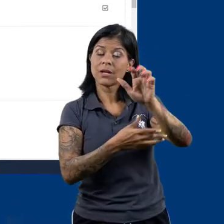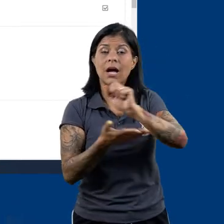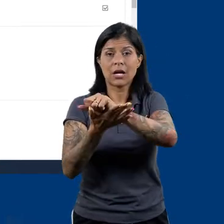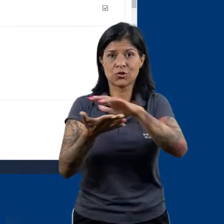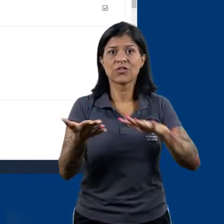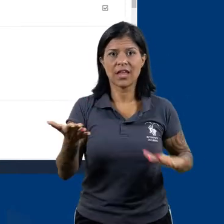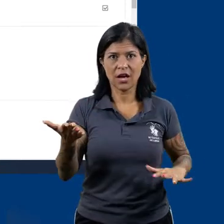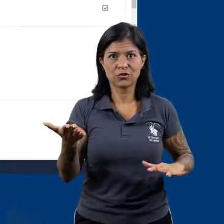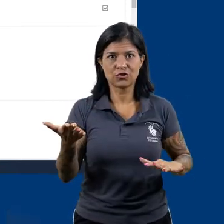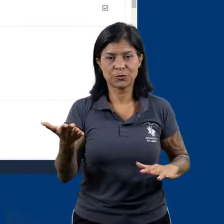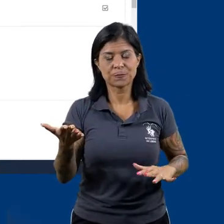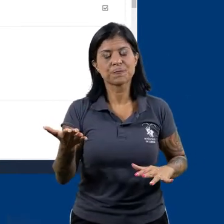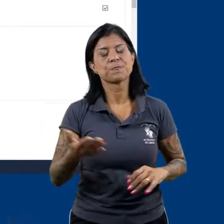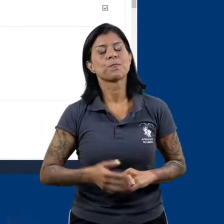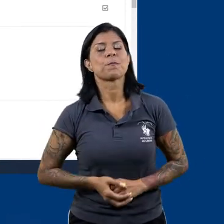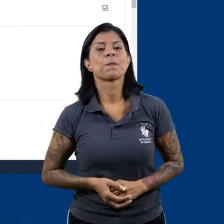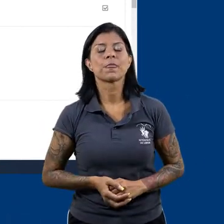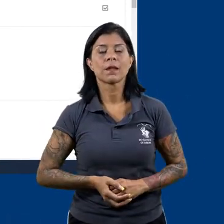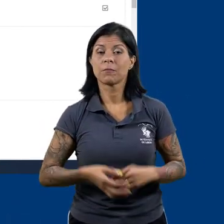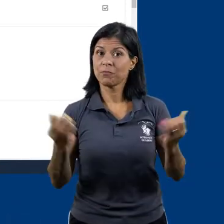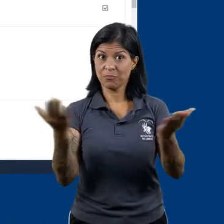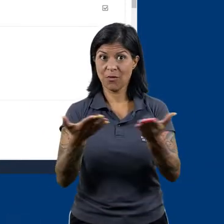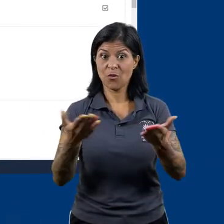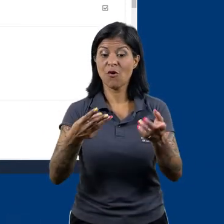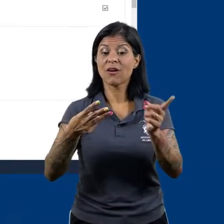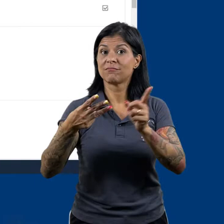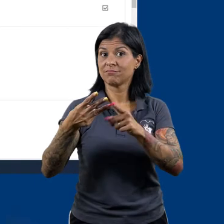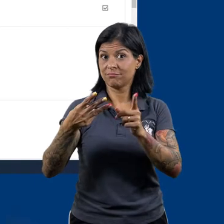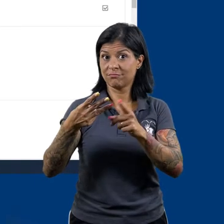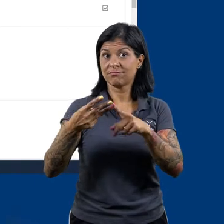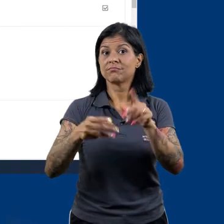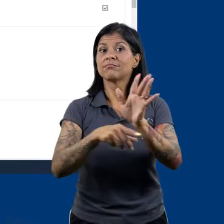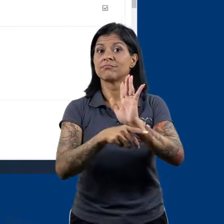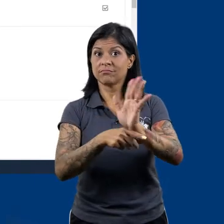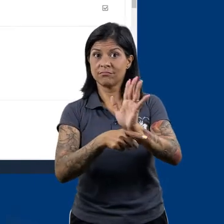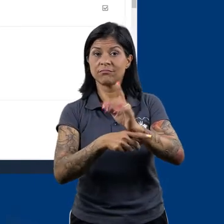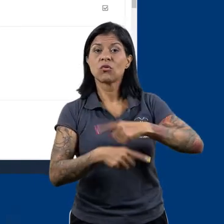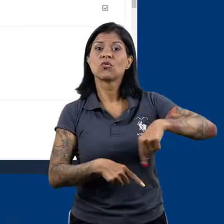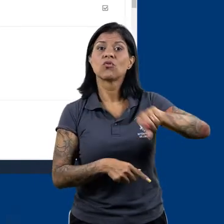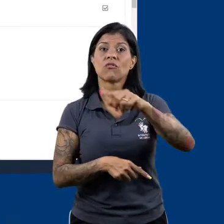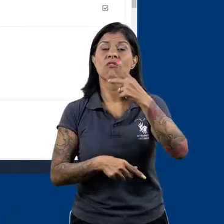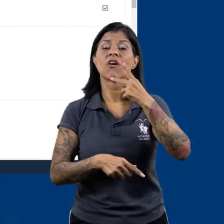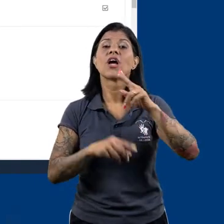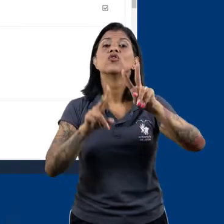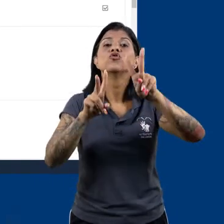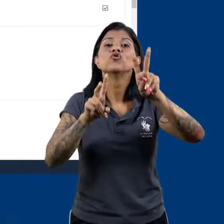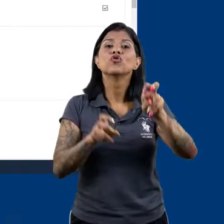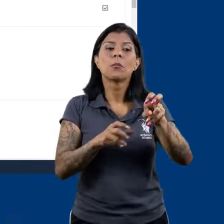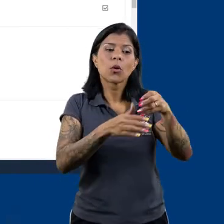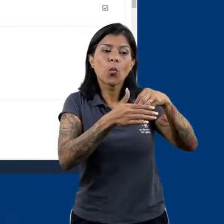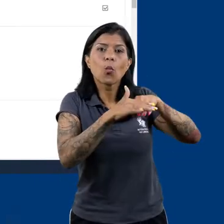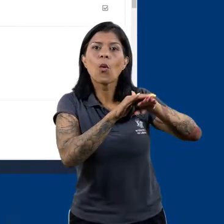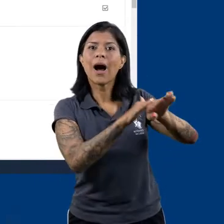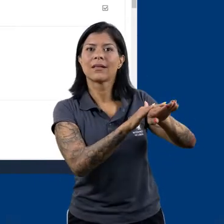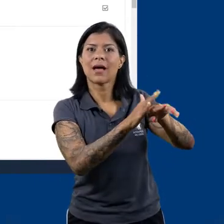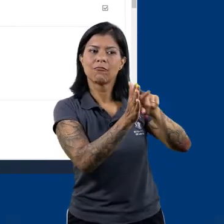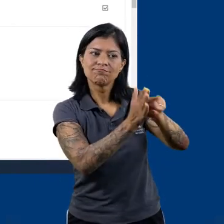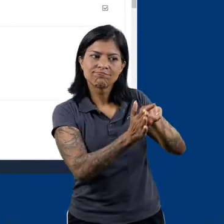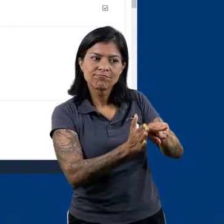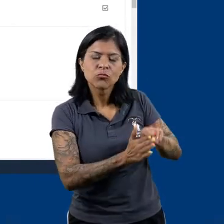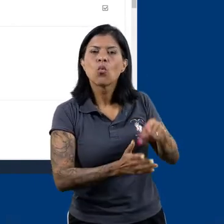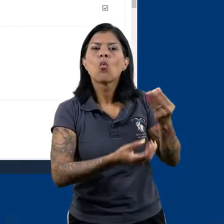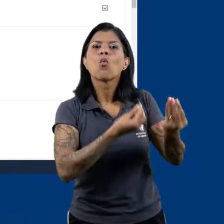dessa atividade do tipo questionário na segunda parte agora vamos falar sobre banco de questões